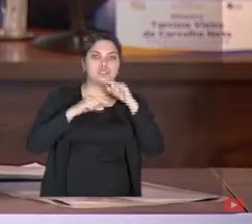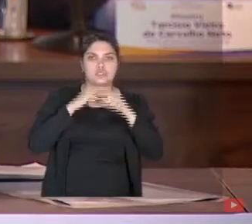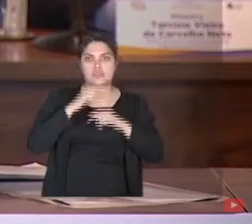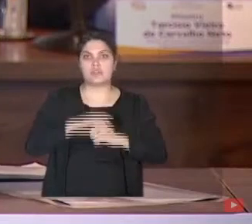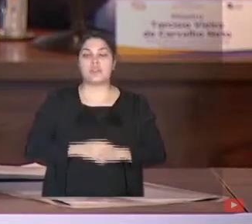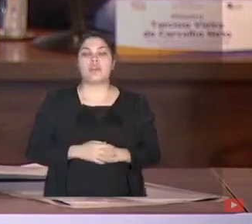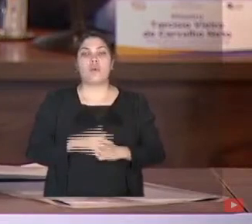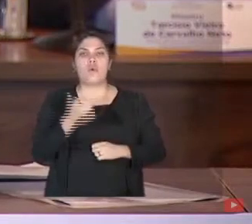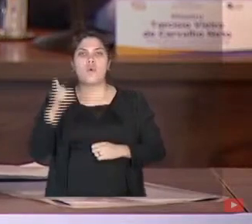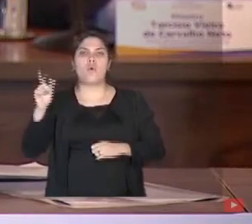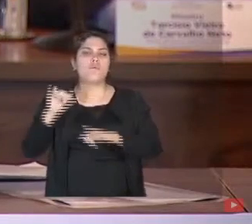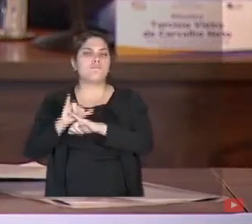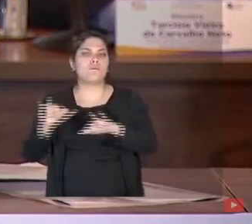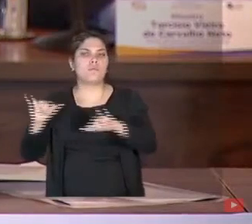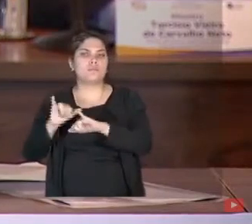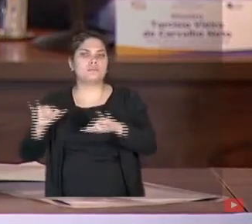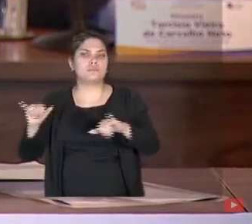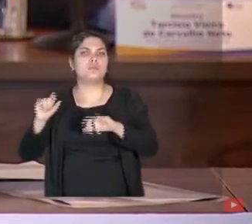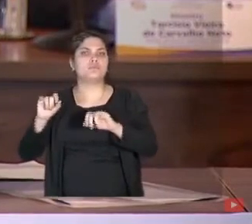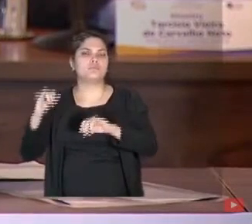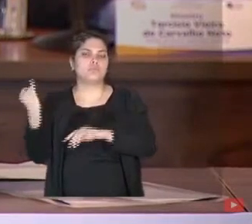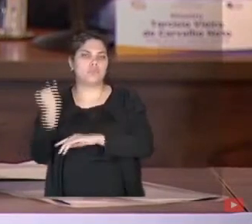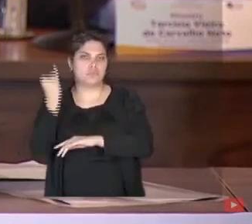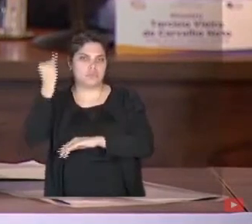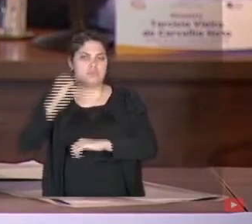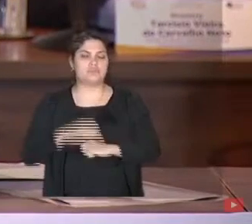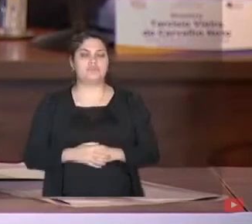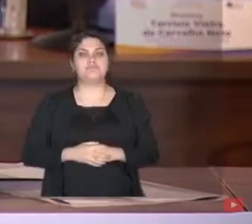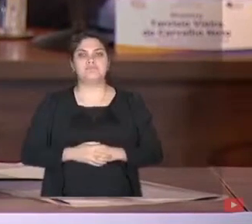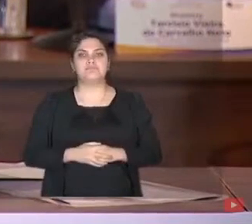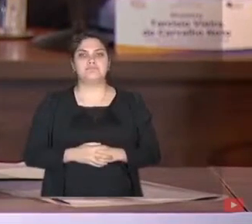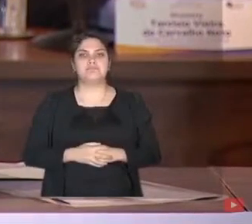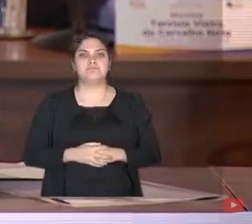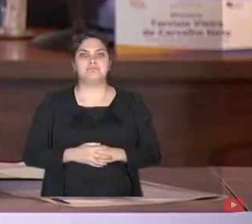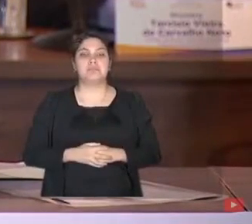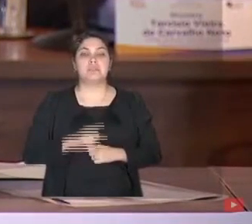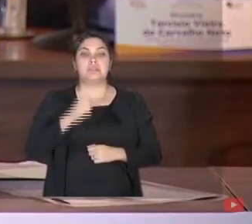outras informações importantes.